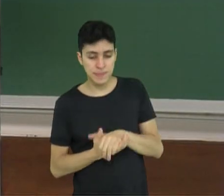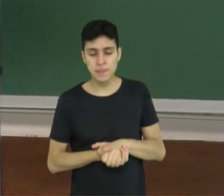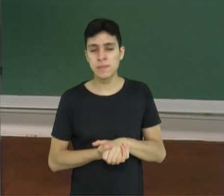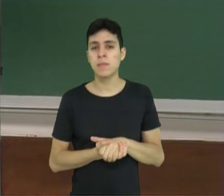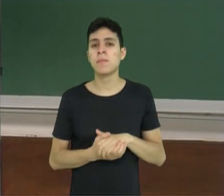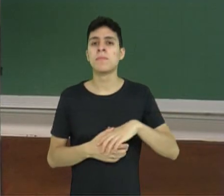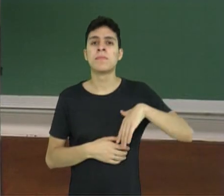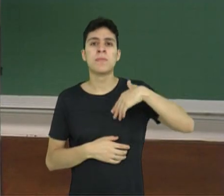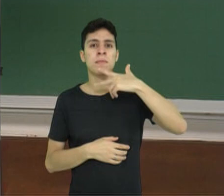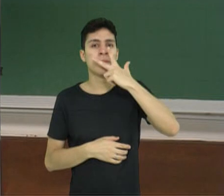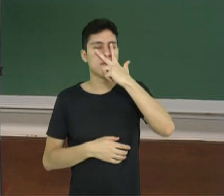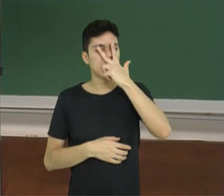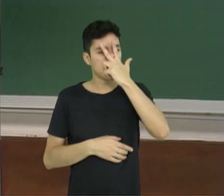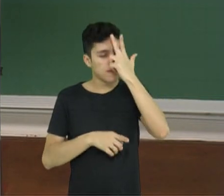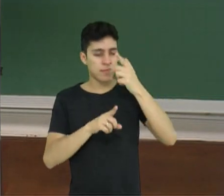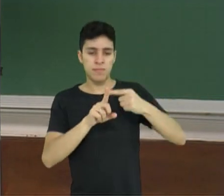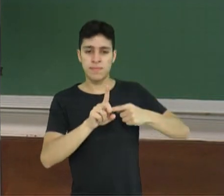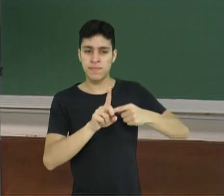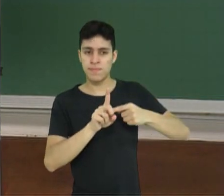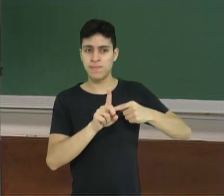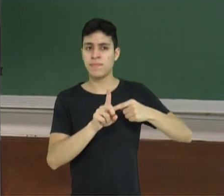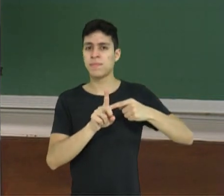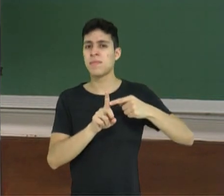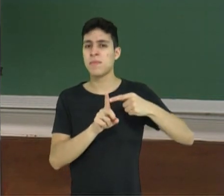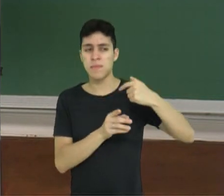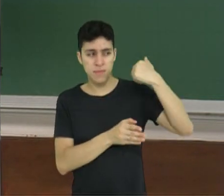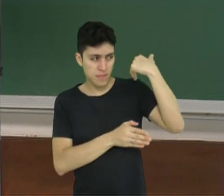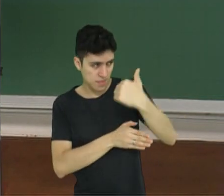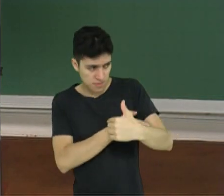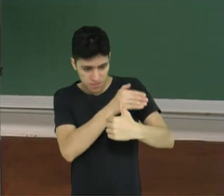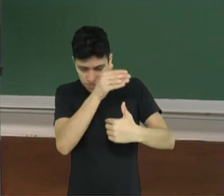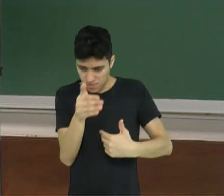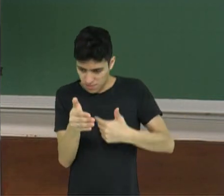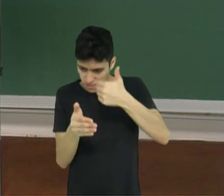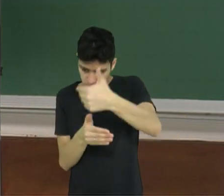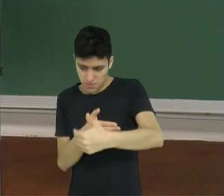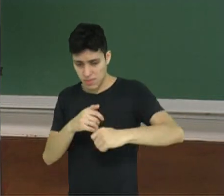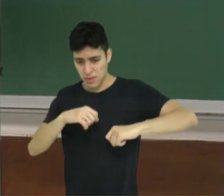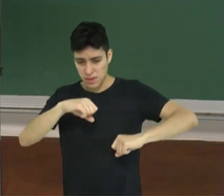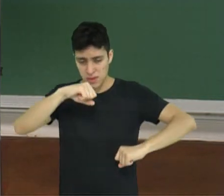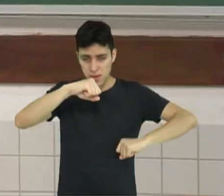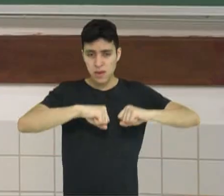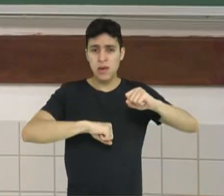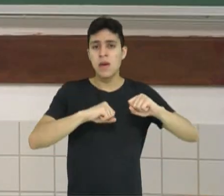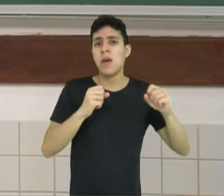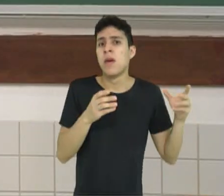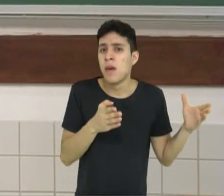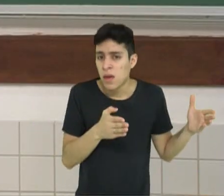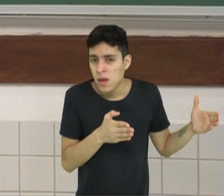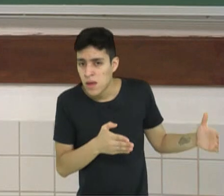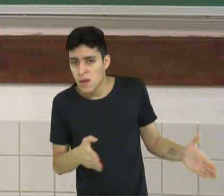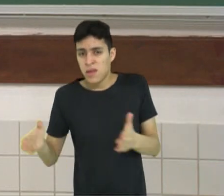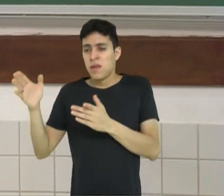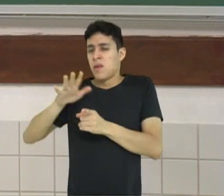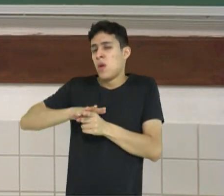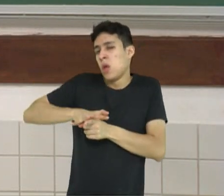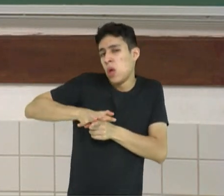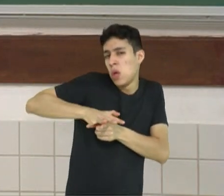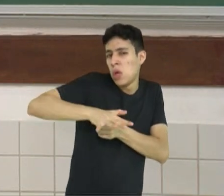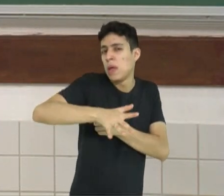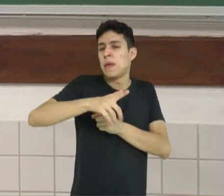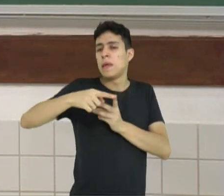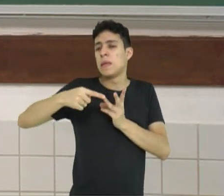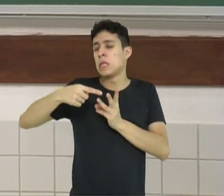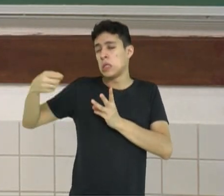foram crescendo, década a década, né? A produção industrial foi aumentando, o consumo, a busca por